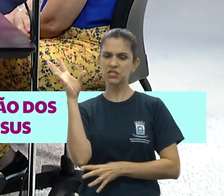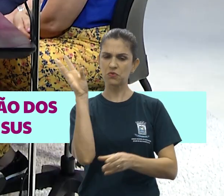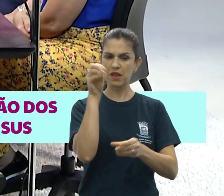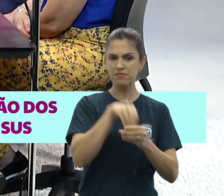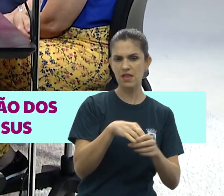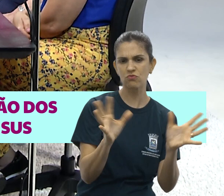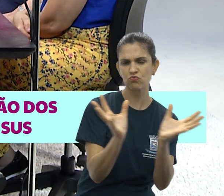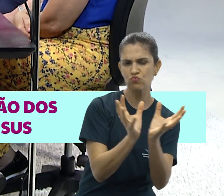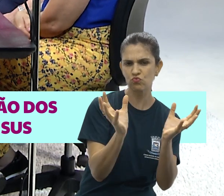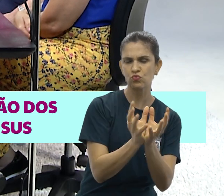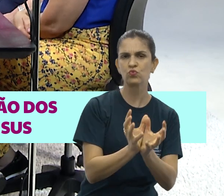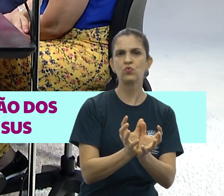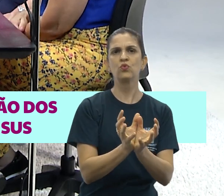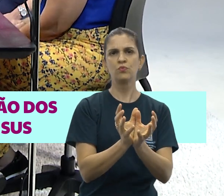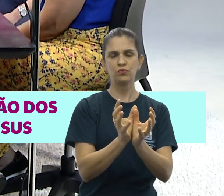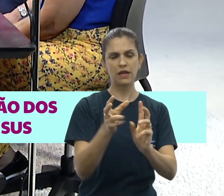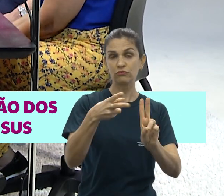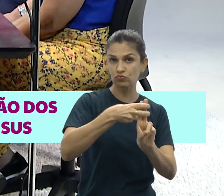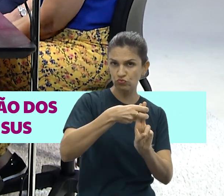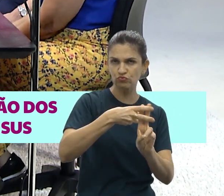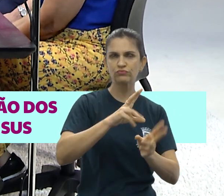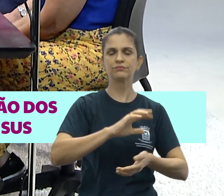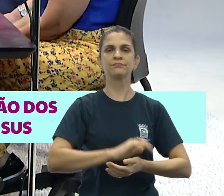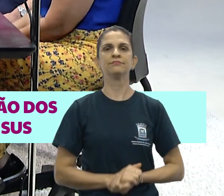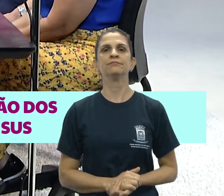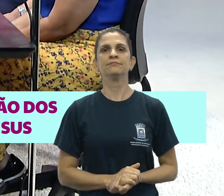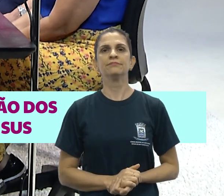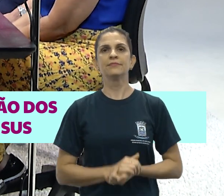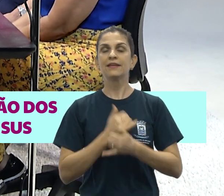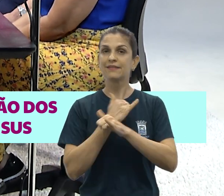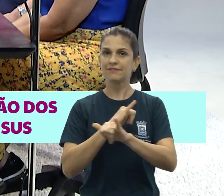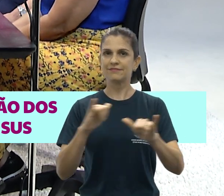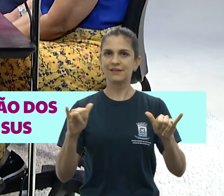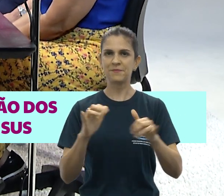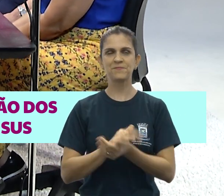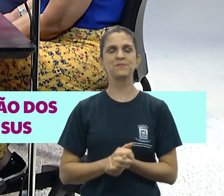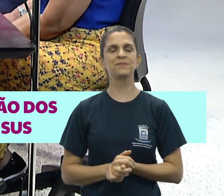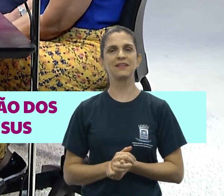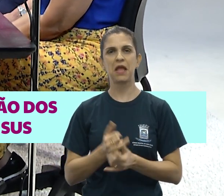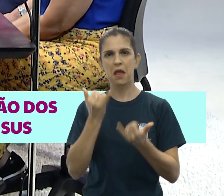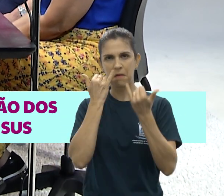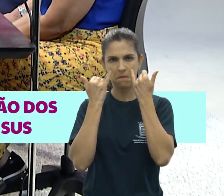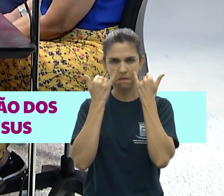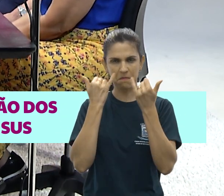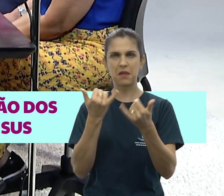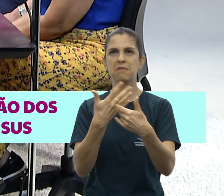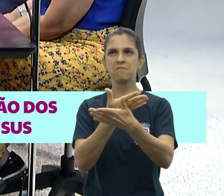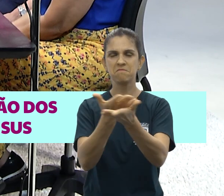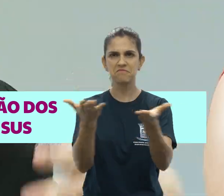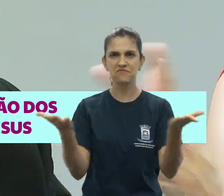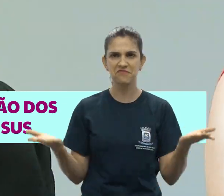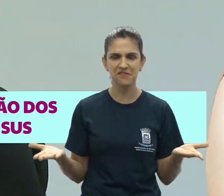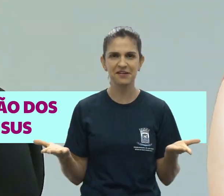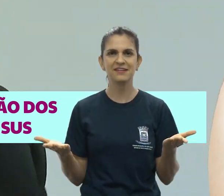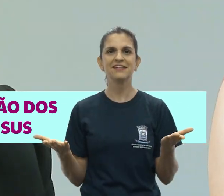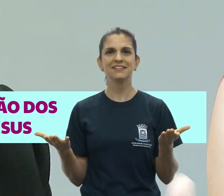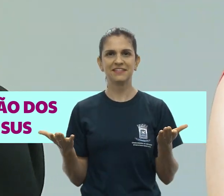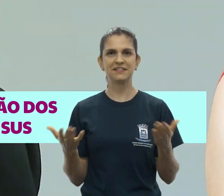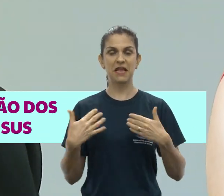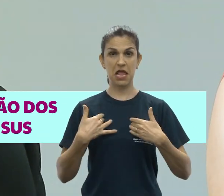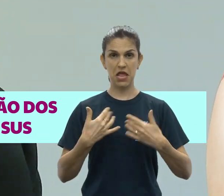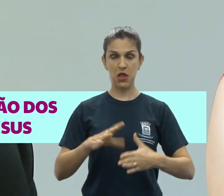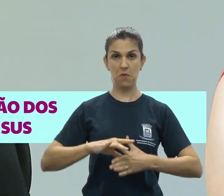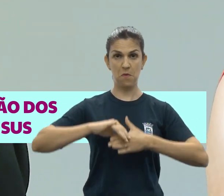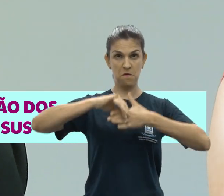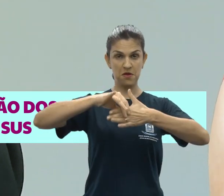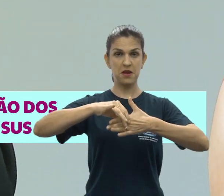nossa função, Rosane, até isso que a gente quer esclarecer para quem está nos ouvindo, né? Eu sou vereadora, responsável pela representação de parte